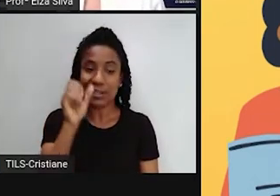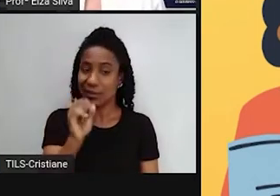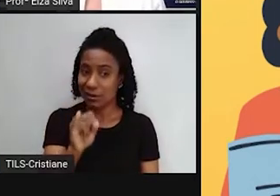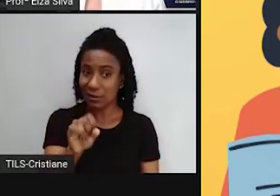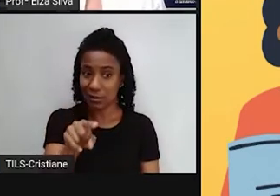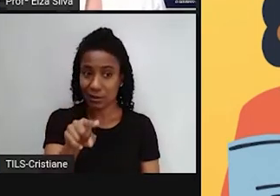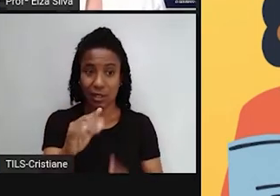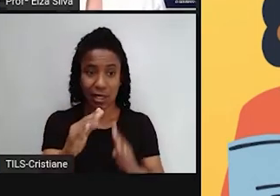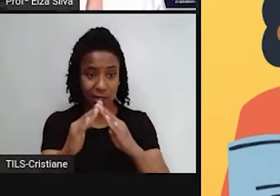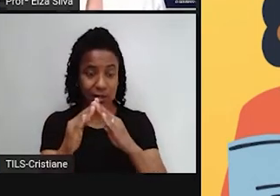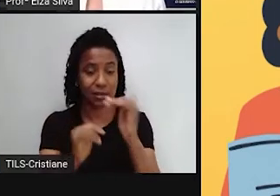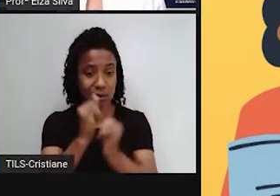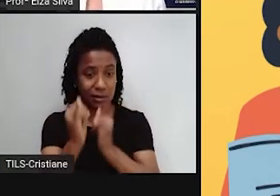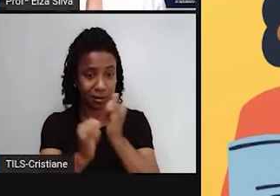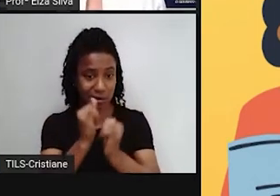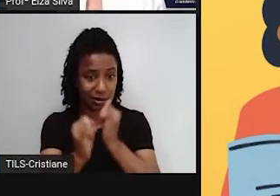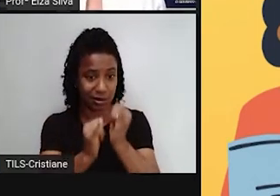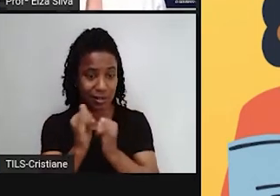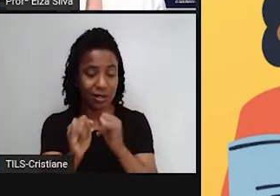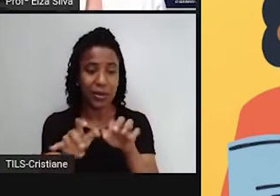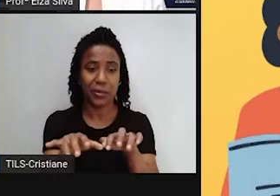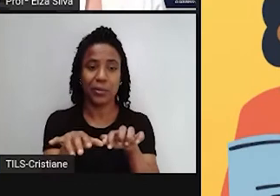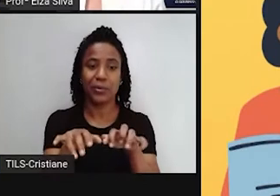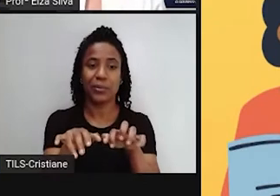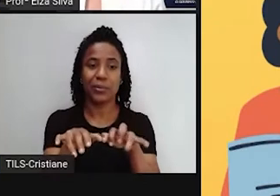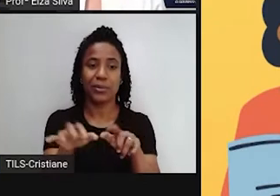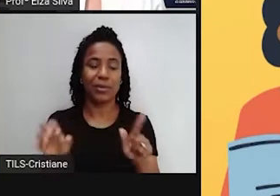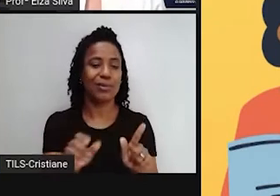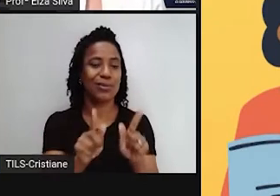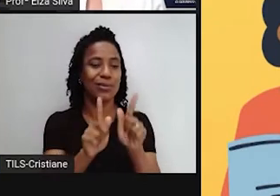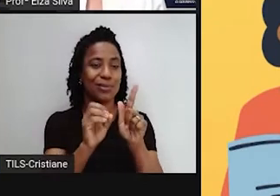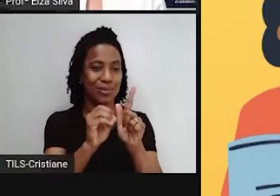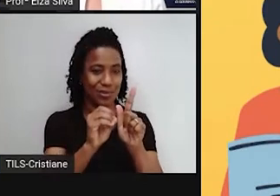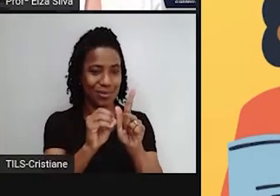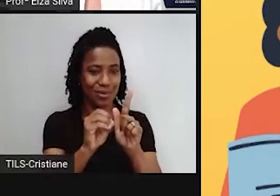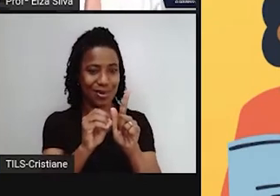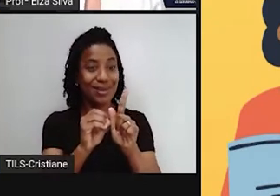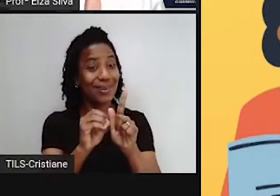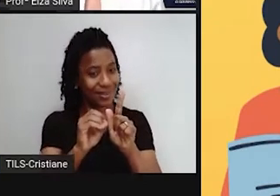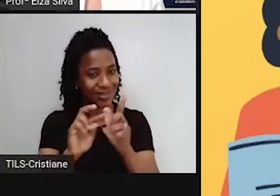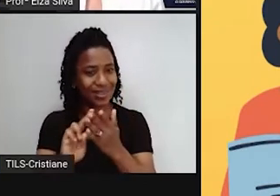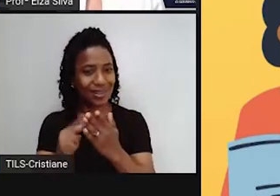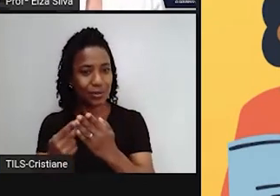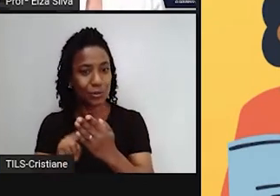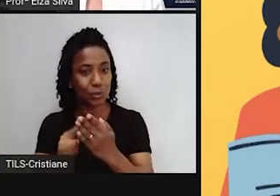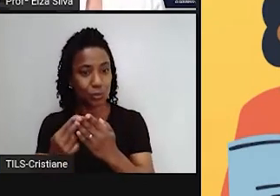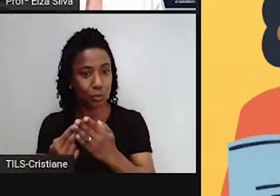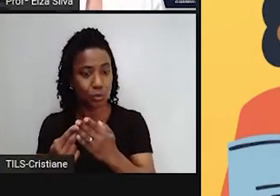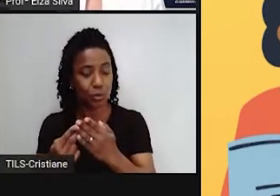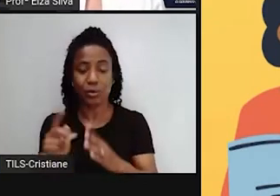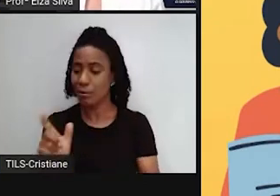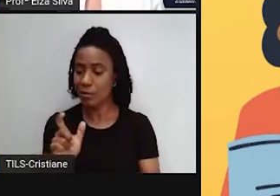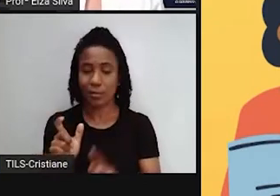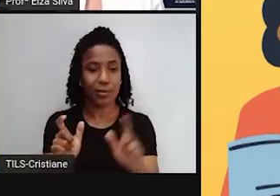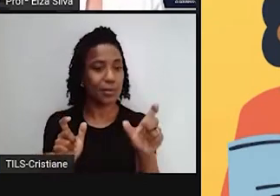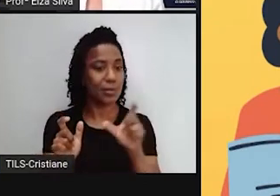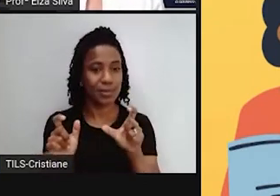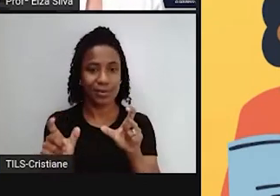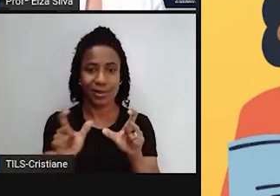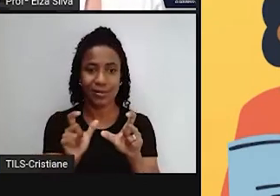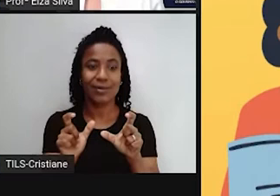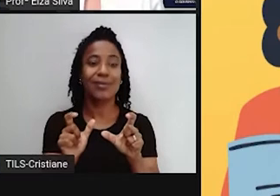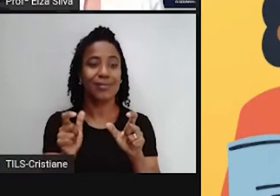importante utilizar o Google Tradutor não somente para traduzir as expressões para a nossa língua, mas